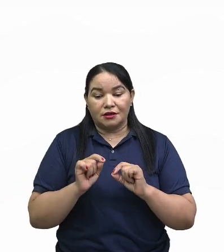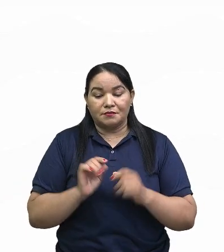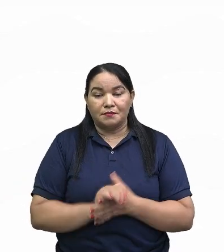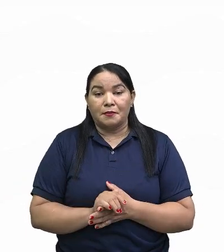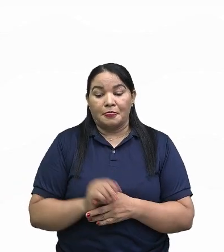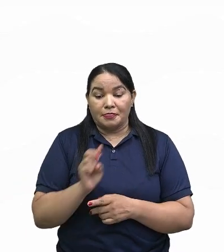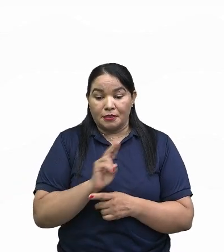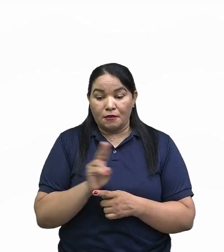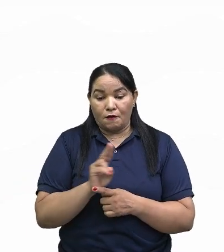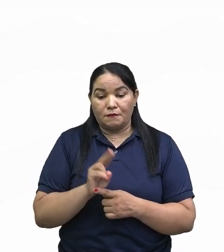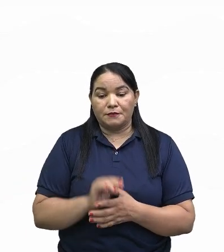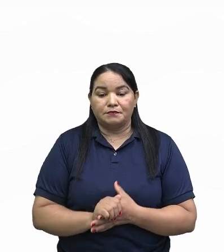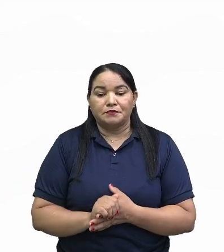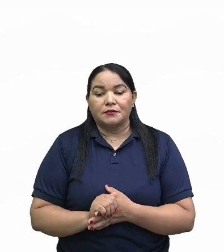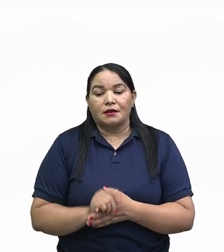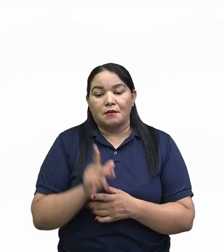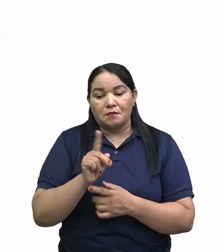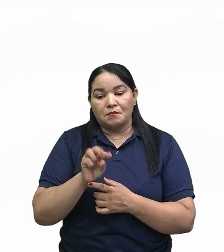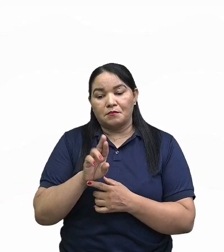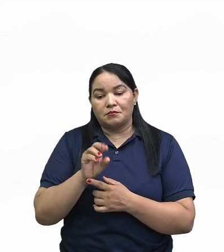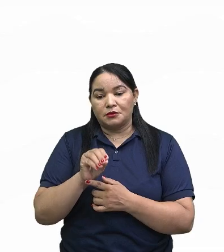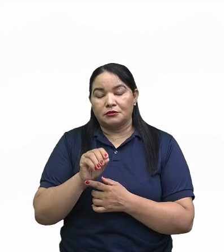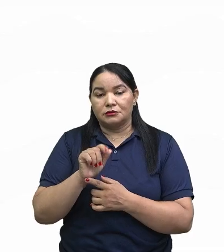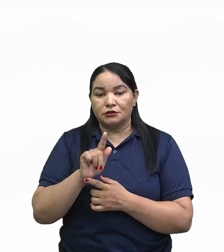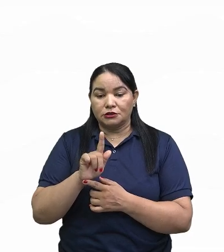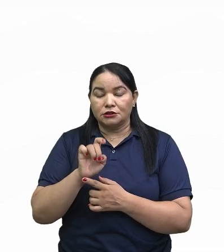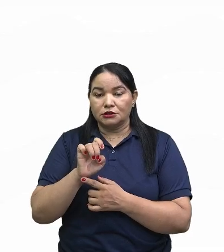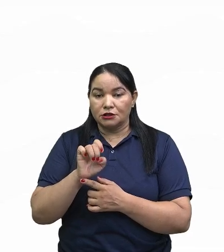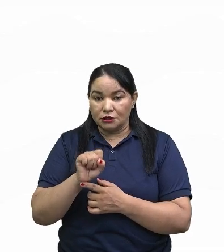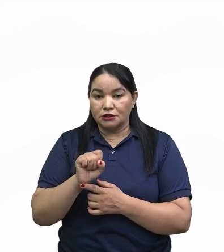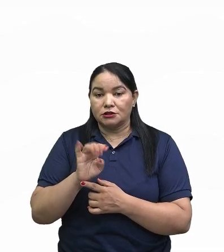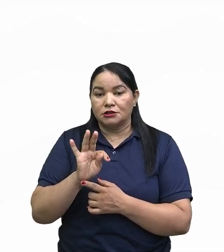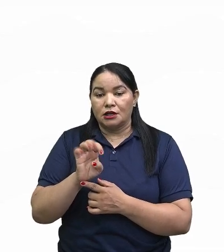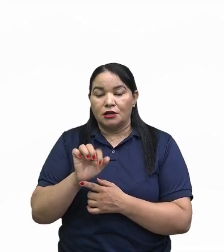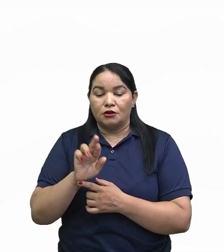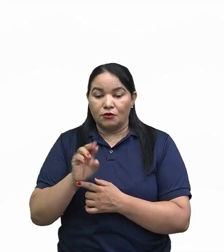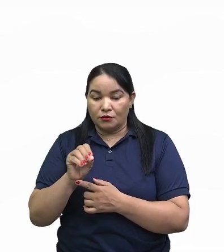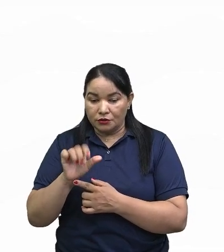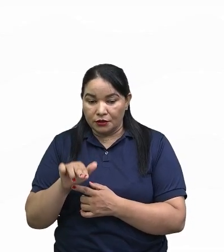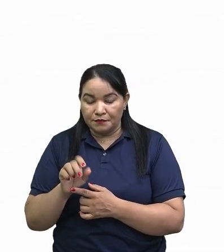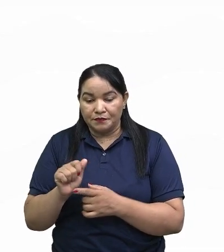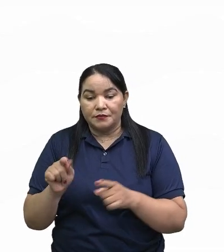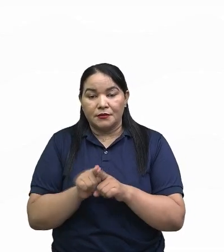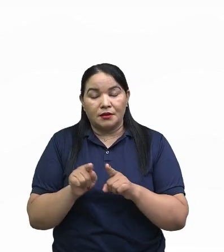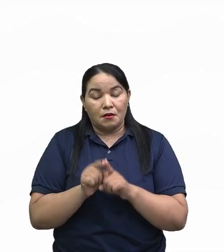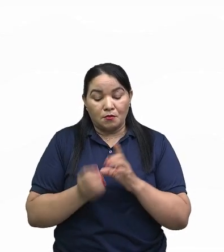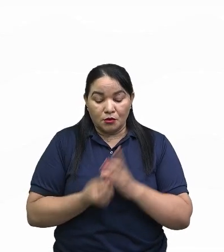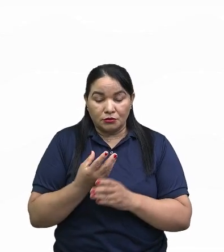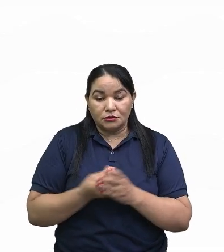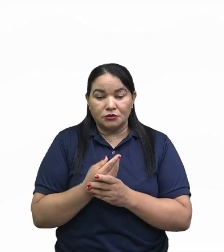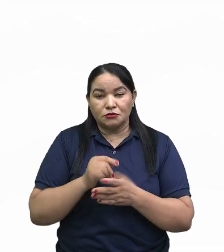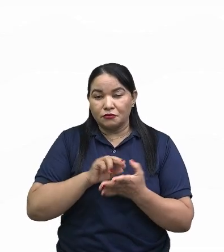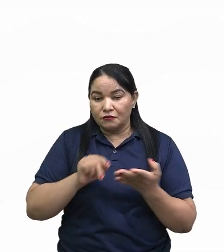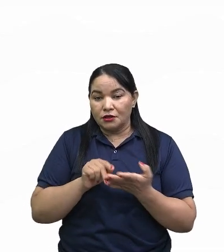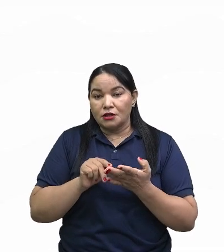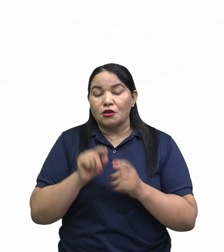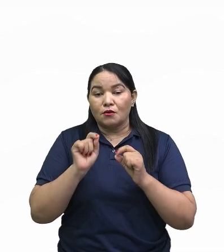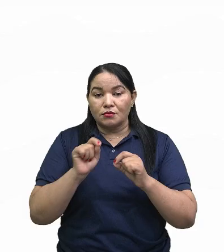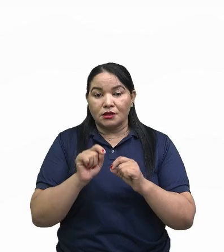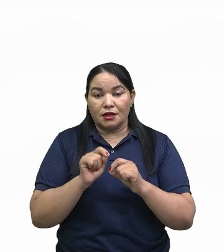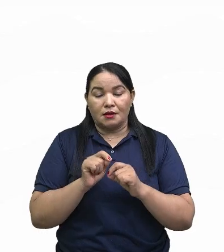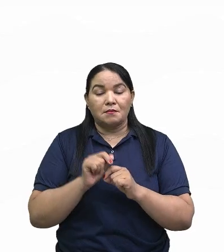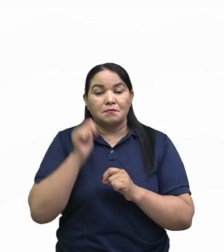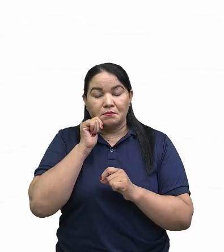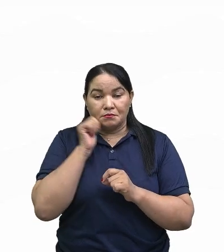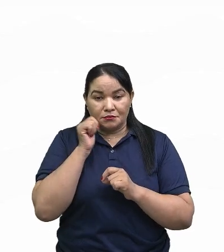progesterona, né? Esses hormônios são bem importantes ali para diversos fatores no organismo feminino. O aumento dos seios, a mudança da voz,